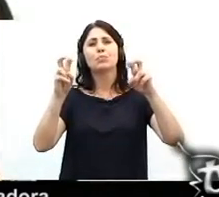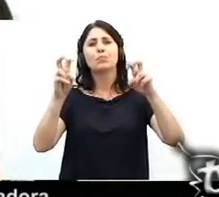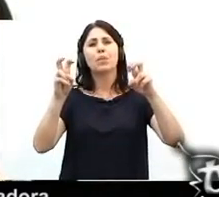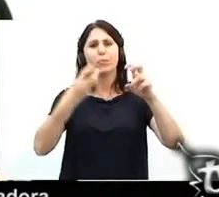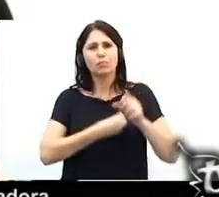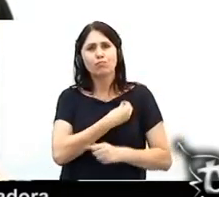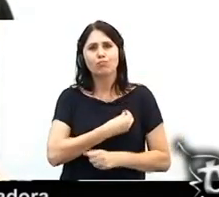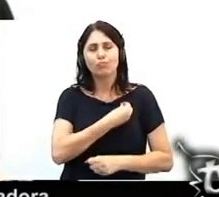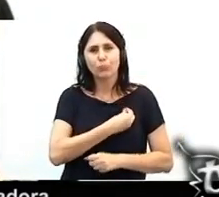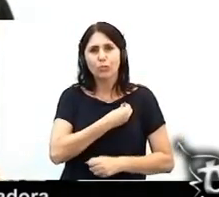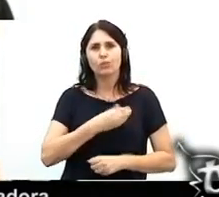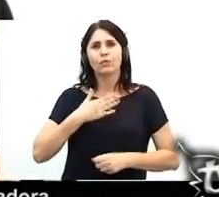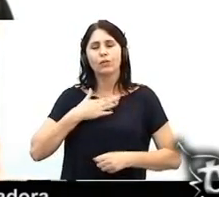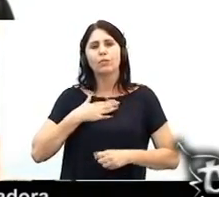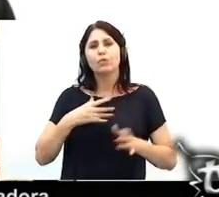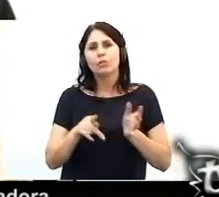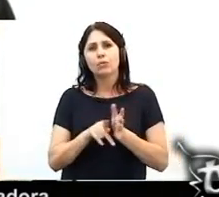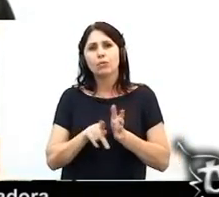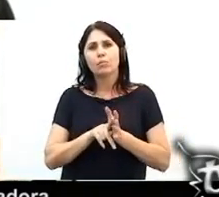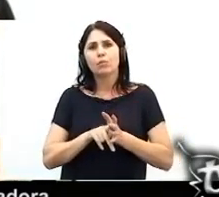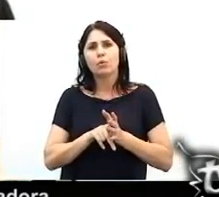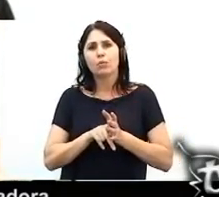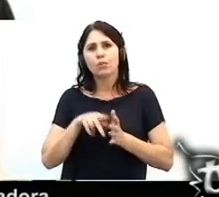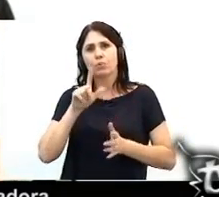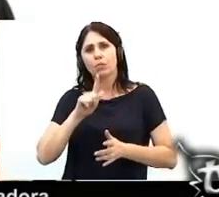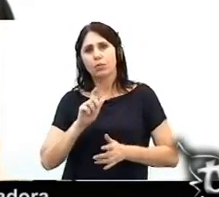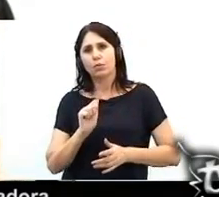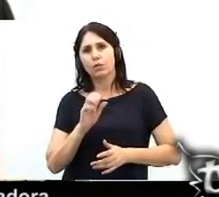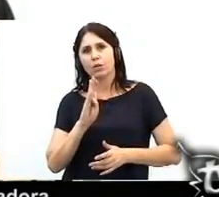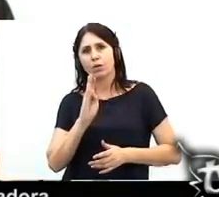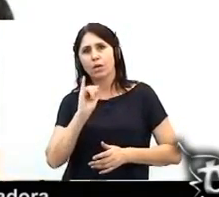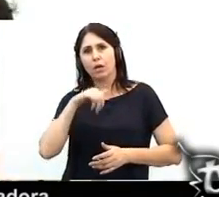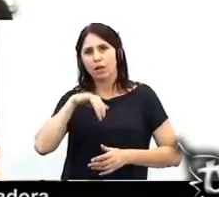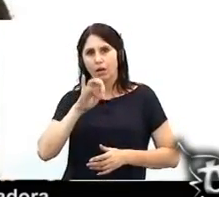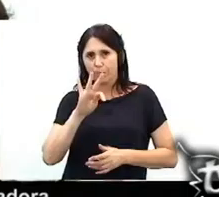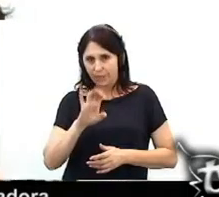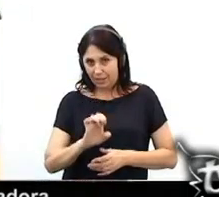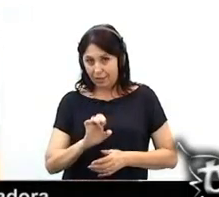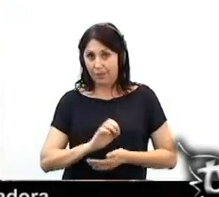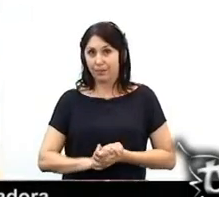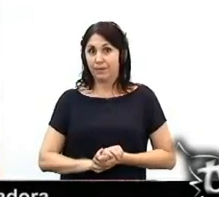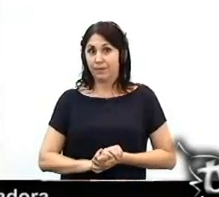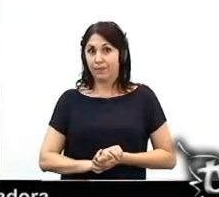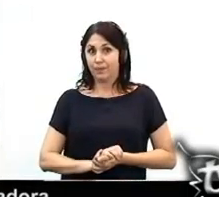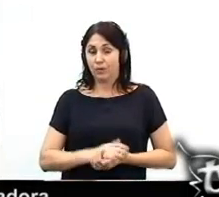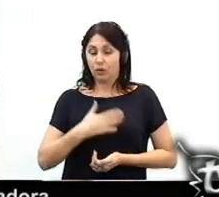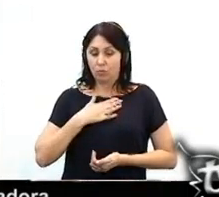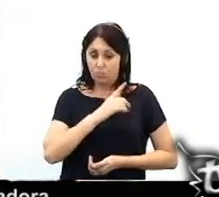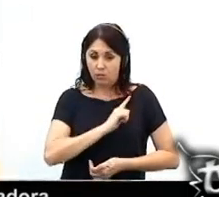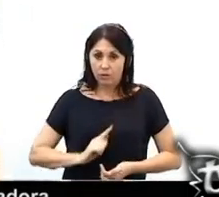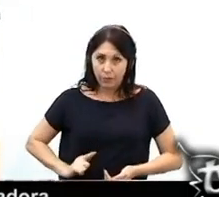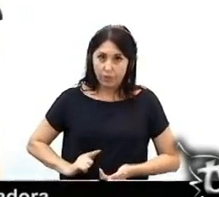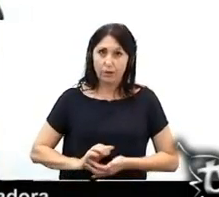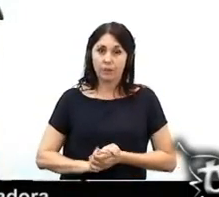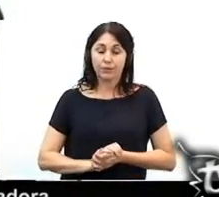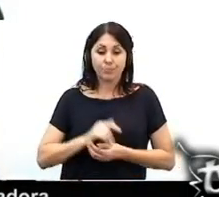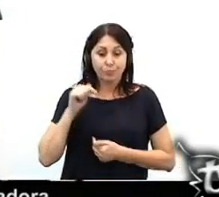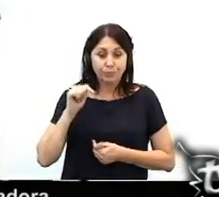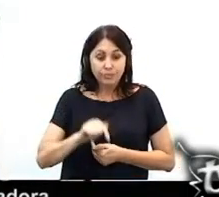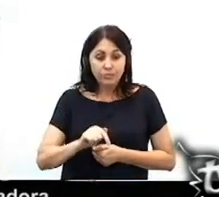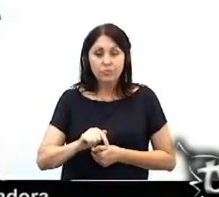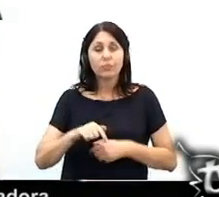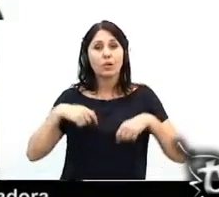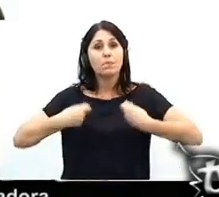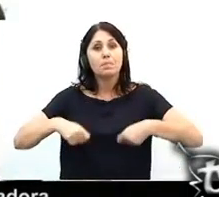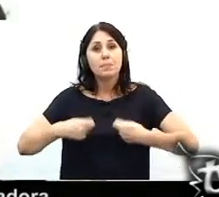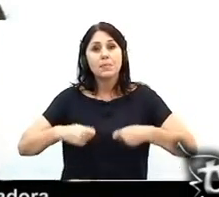elas andantes, caminhantes, cadeirantes, ouvintes, videntes, cegos. Falo